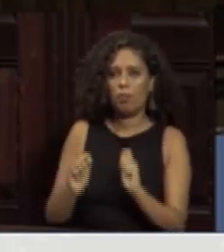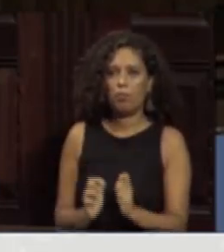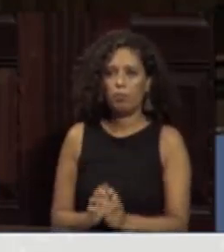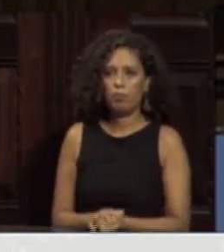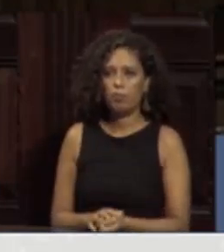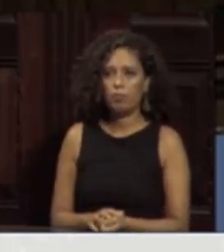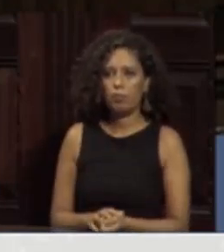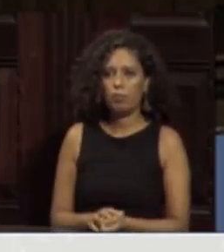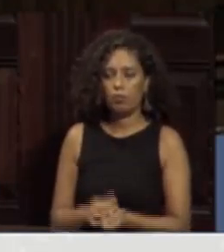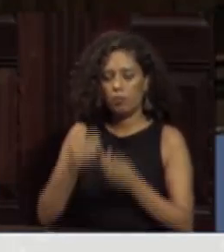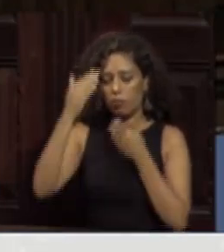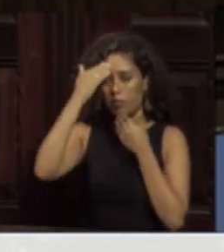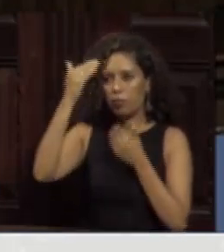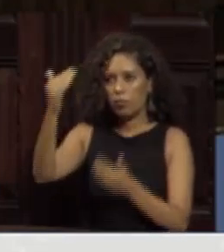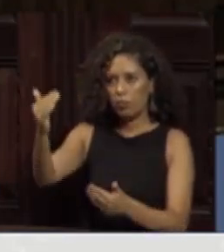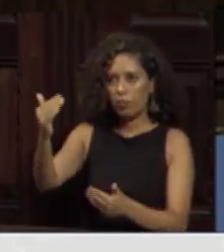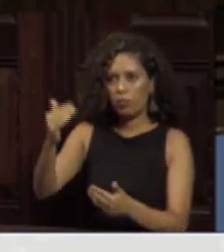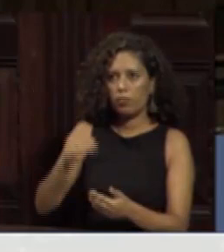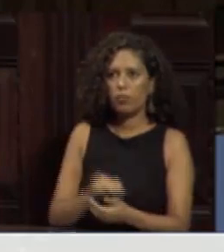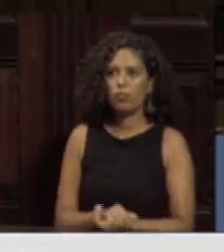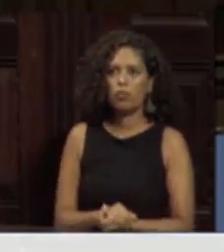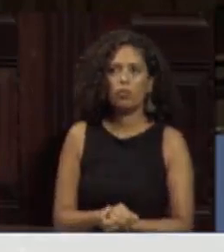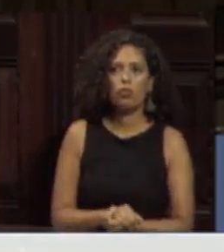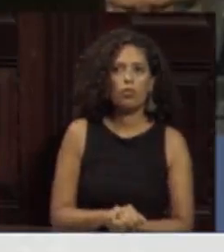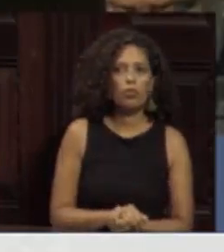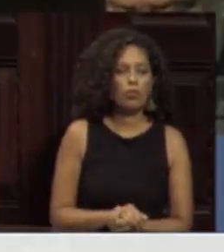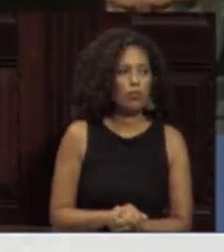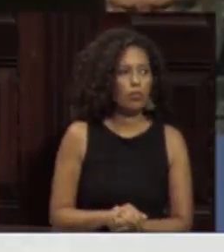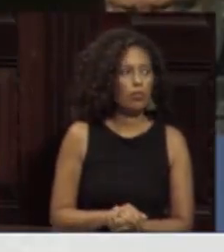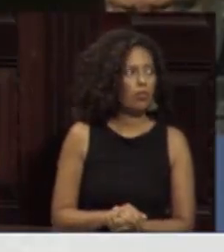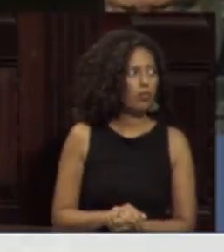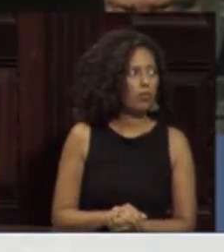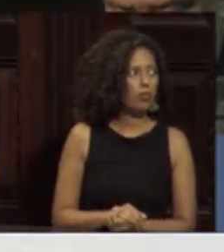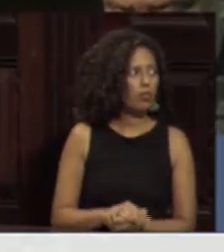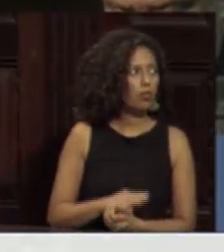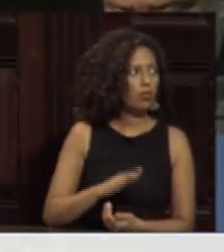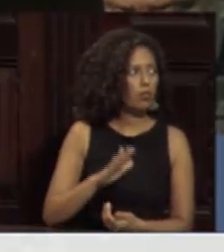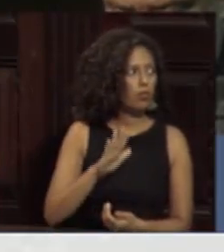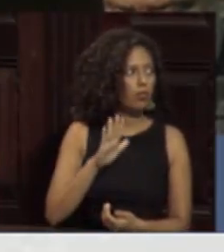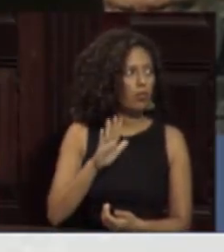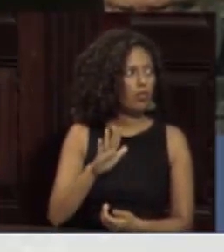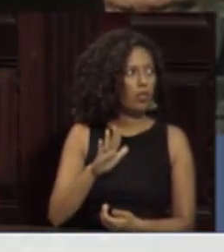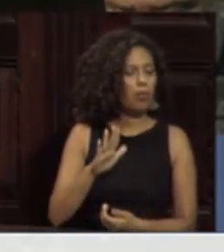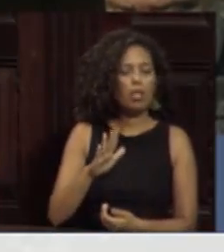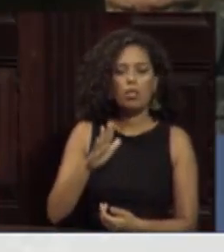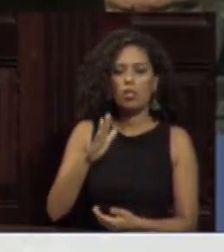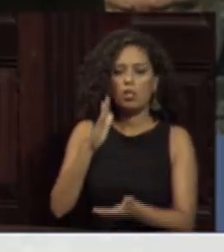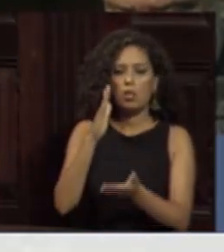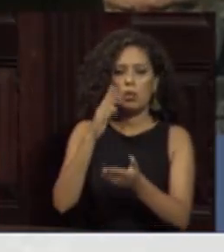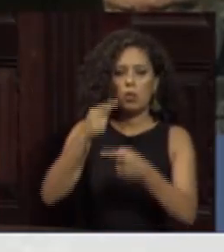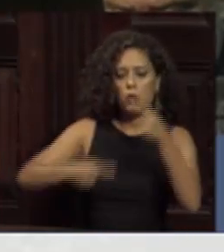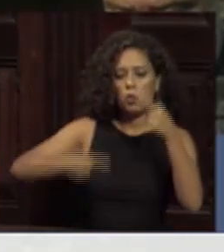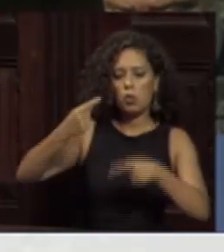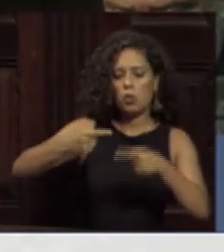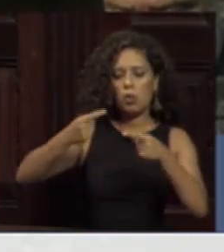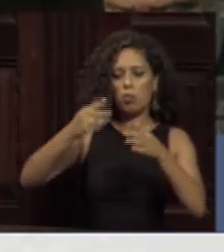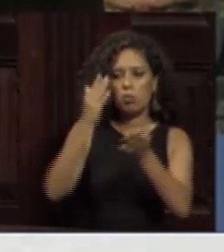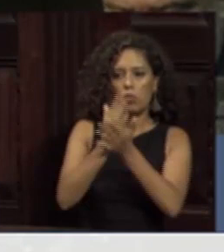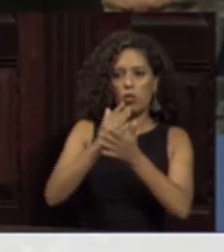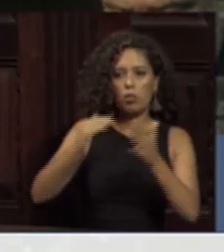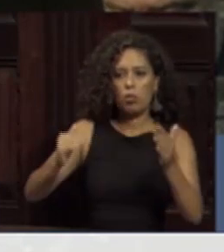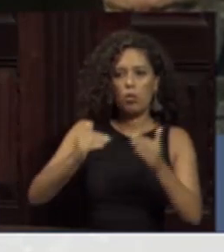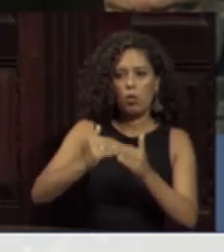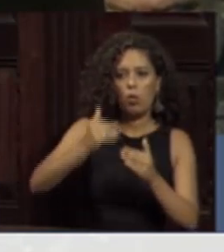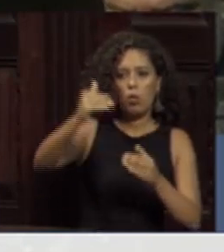mama. Obrigado. Não havendo mais quem queira discutir, encerrada a discussão. Em votação,